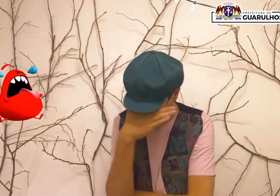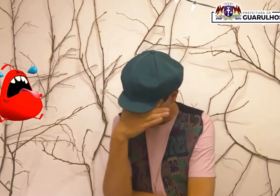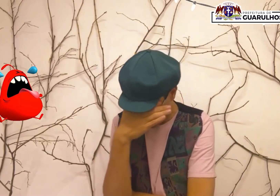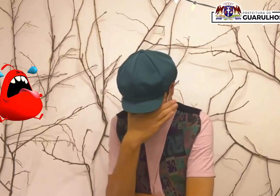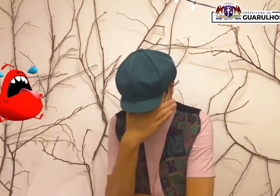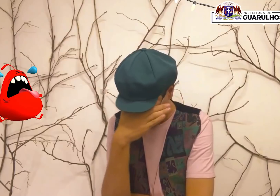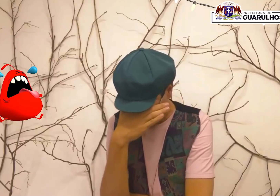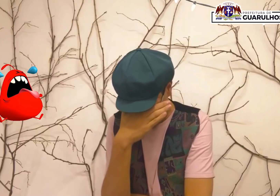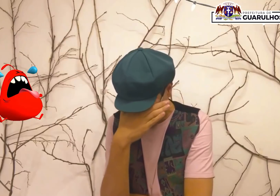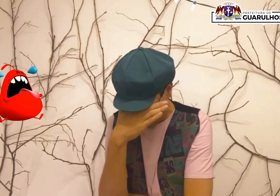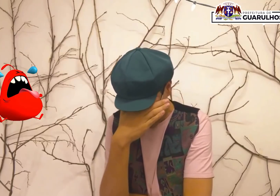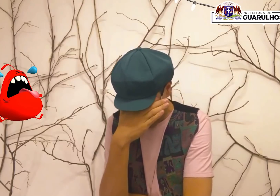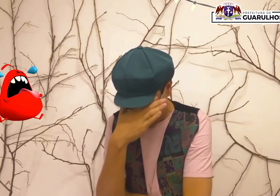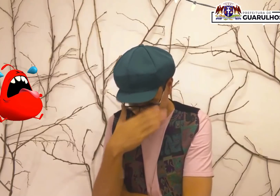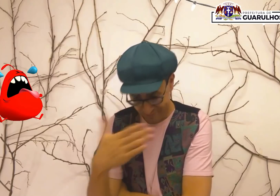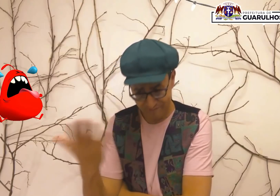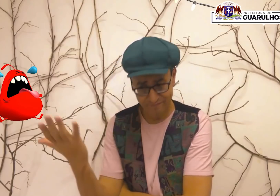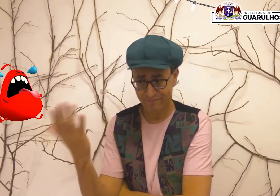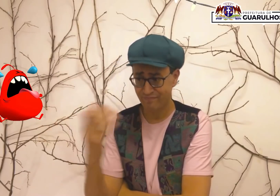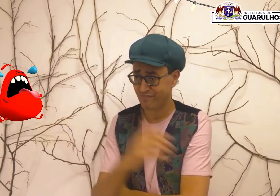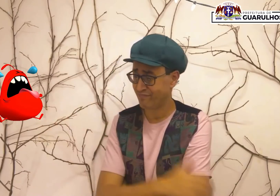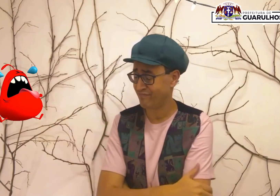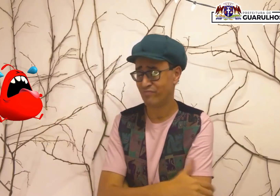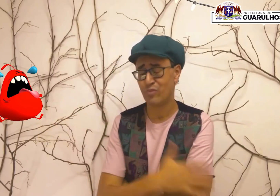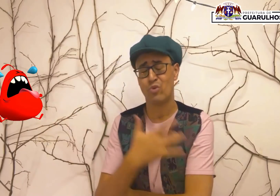Ai, ai.